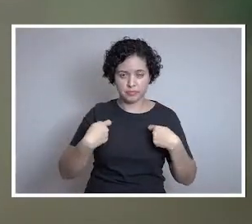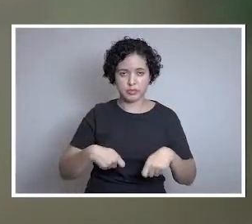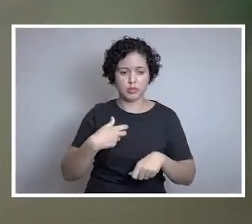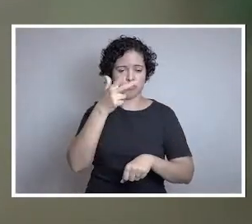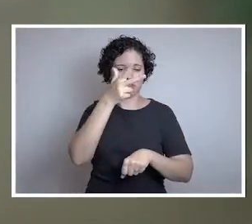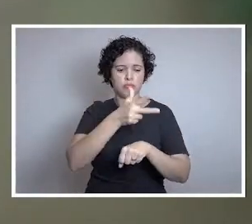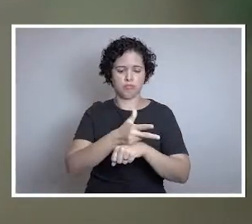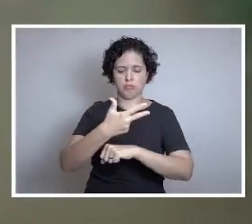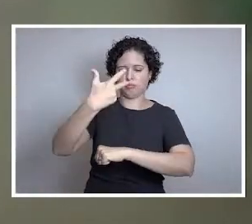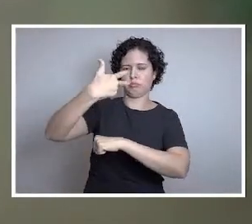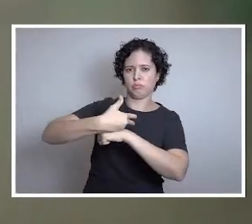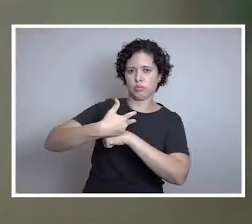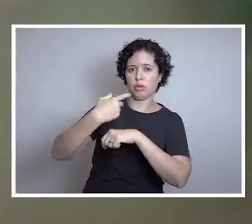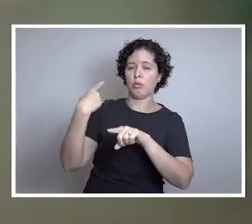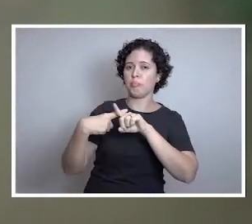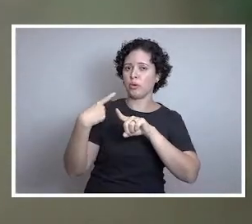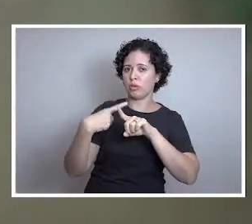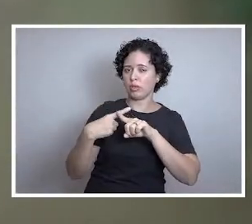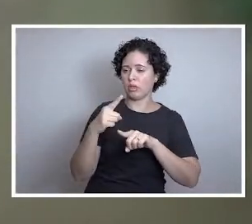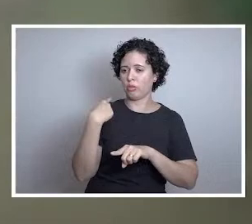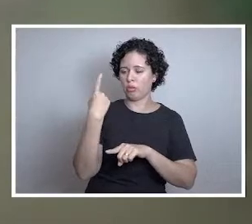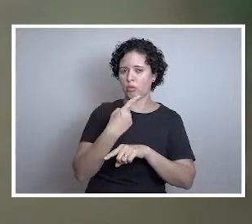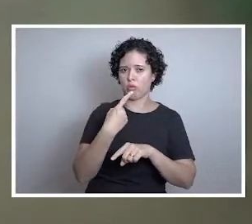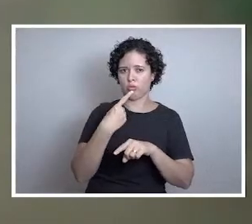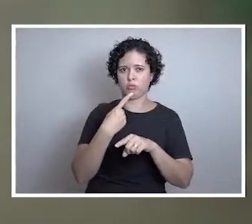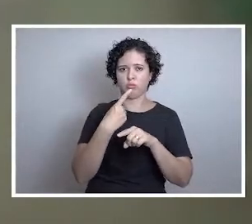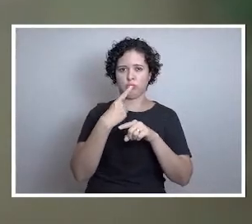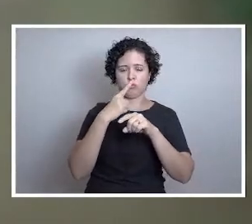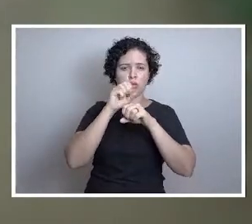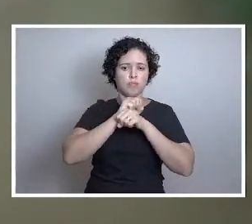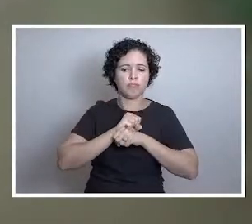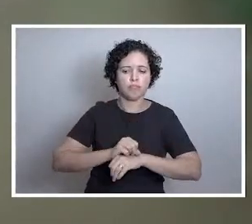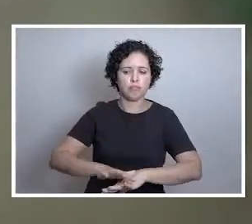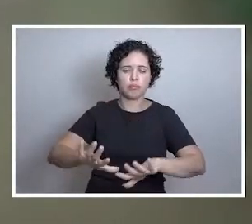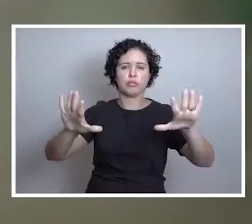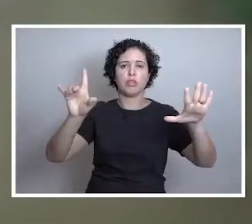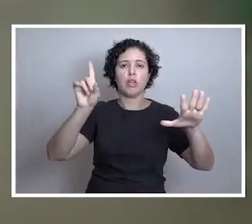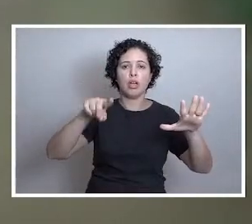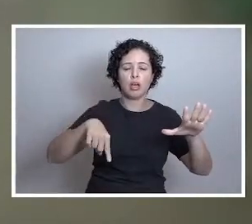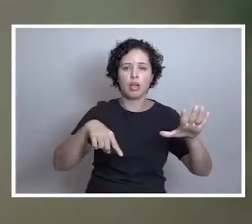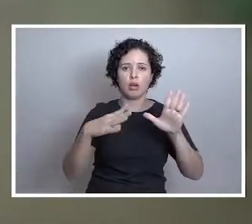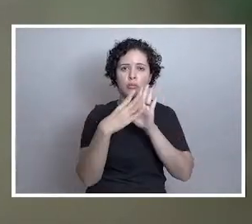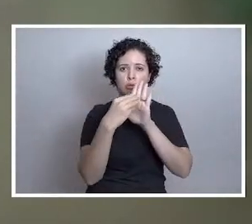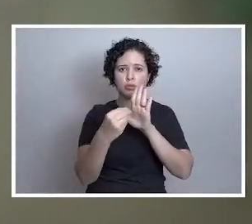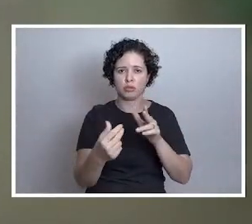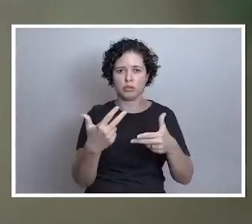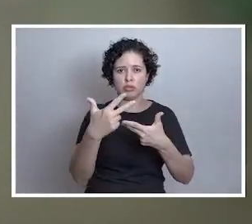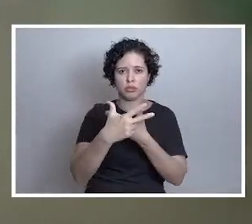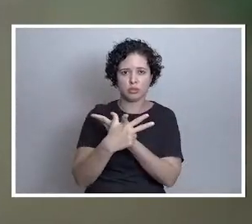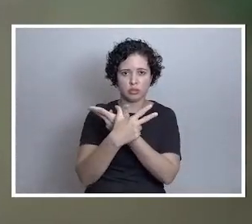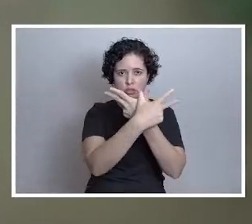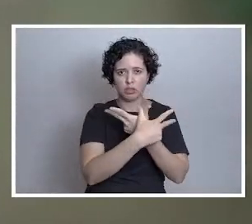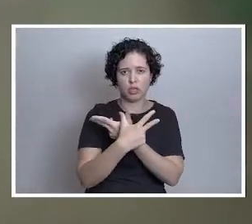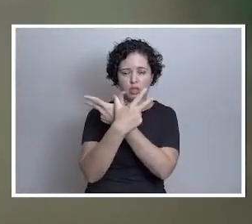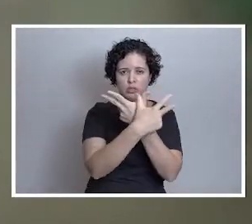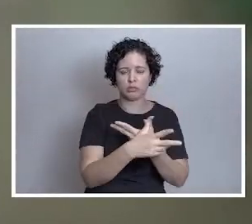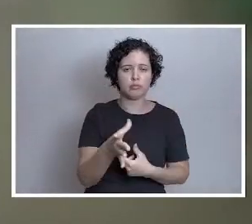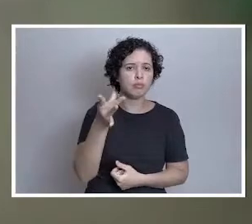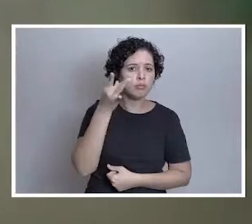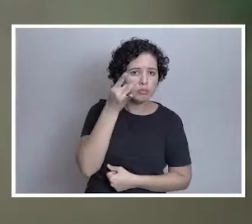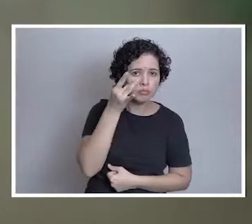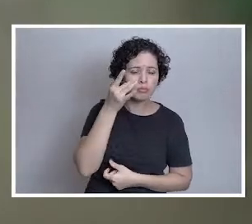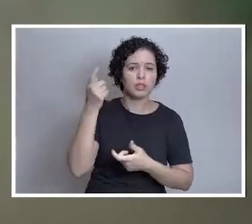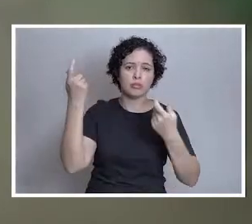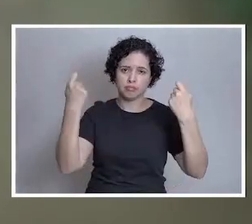utilizávamos, era via satélite ao vivo e necessitava, de fato, dessa infraestrutura que permanece até